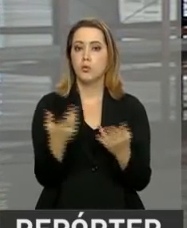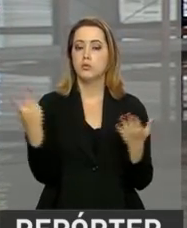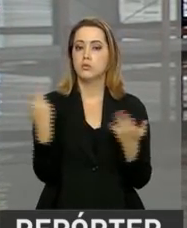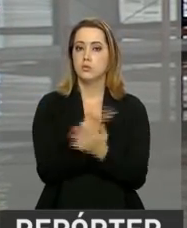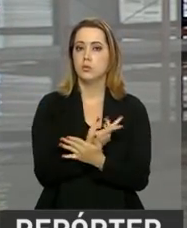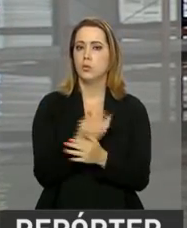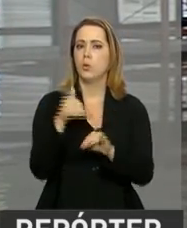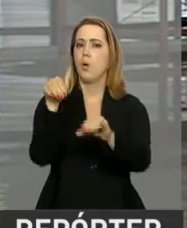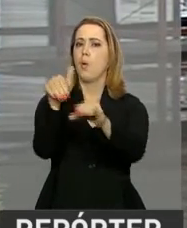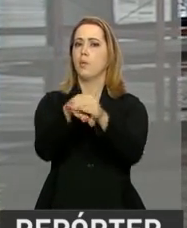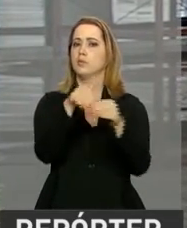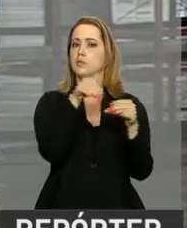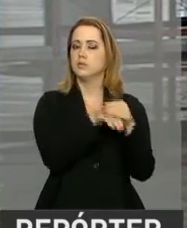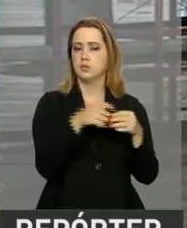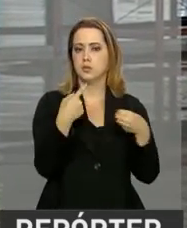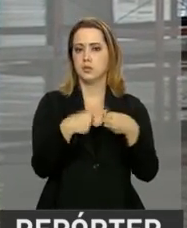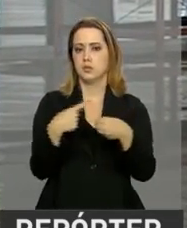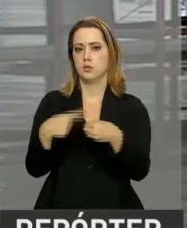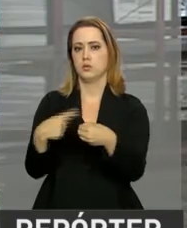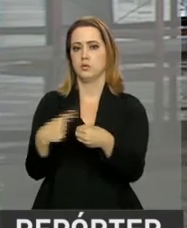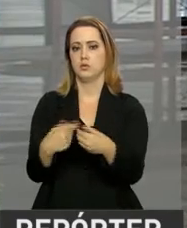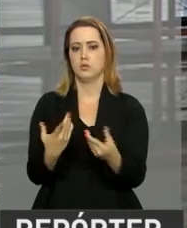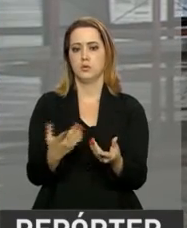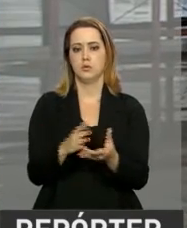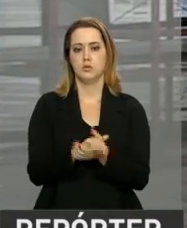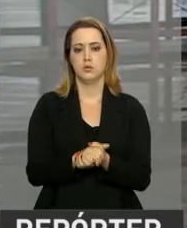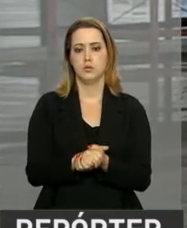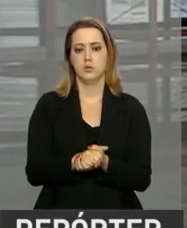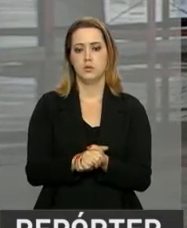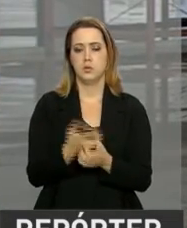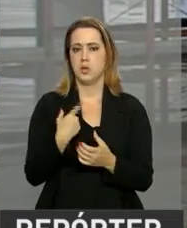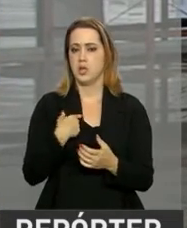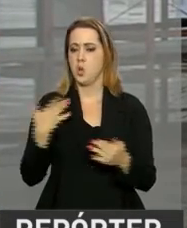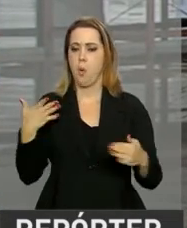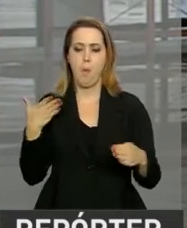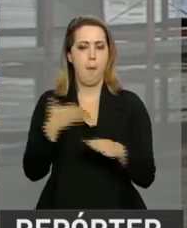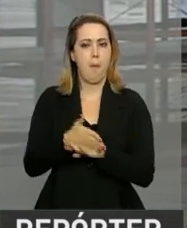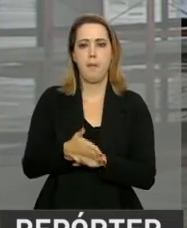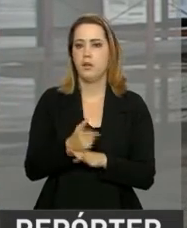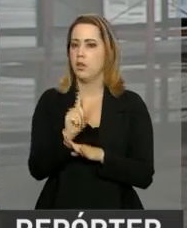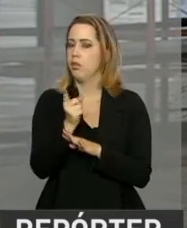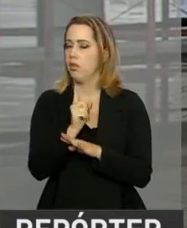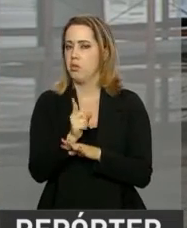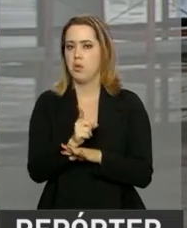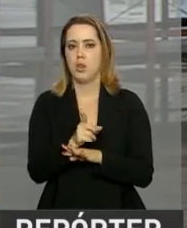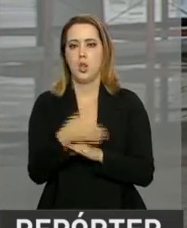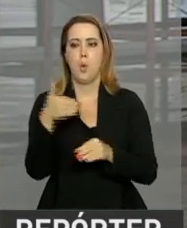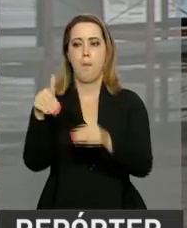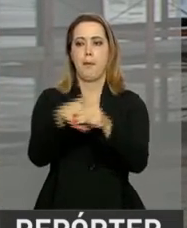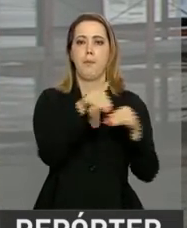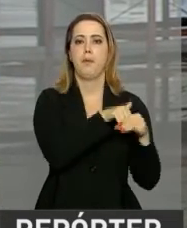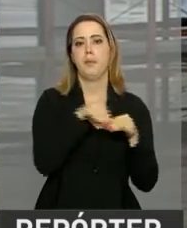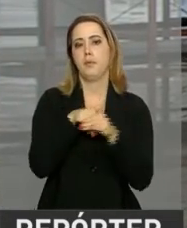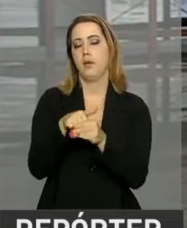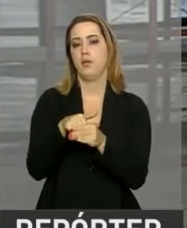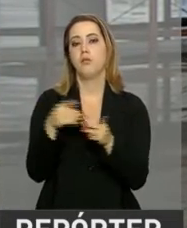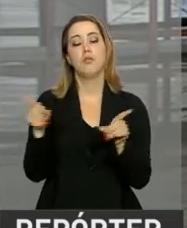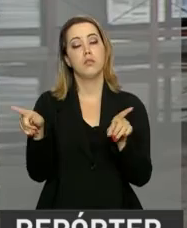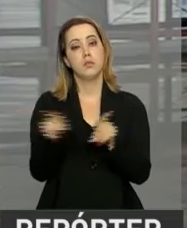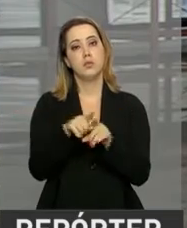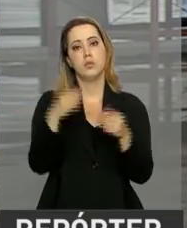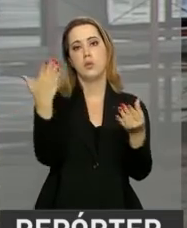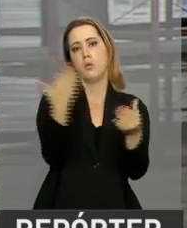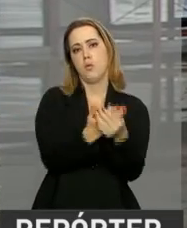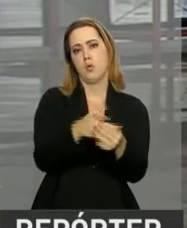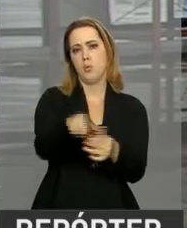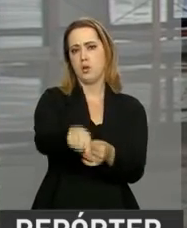municipais não vai não é quem ele não interveio em favor de nenhuma disputa eleitoral não vai se envolver no processo de